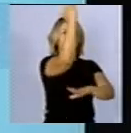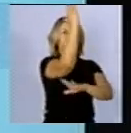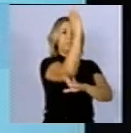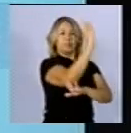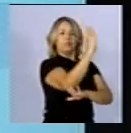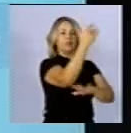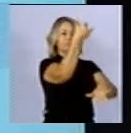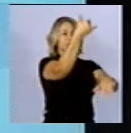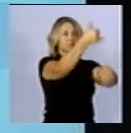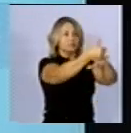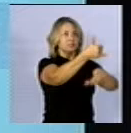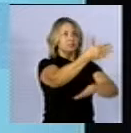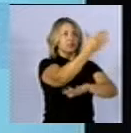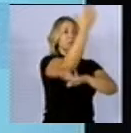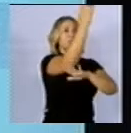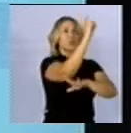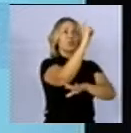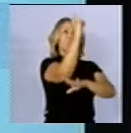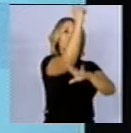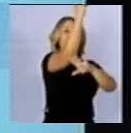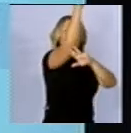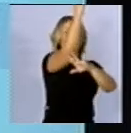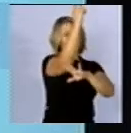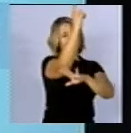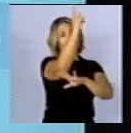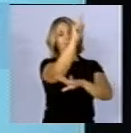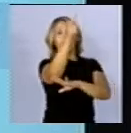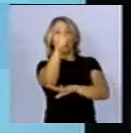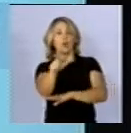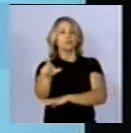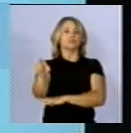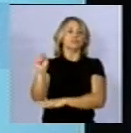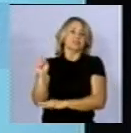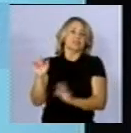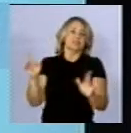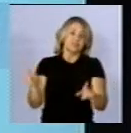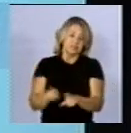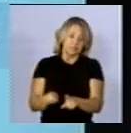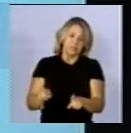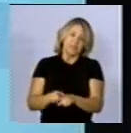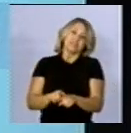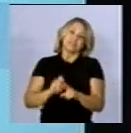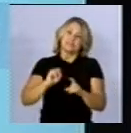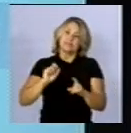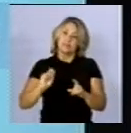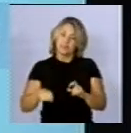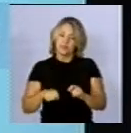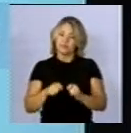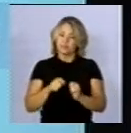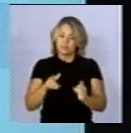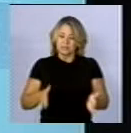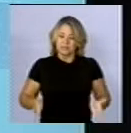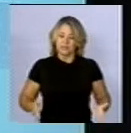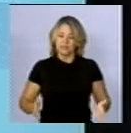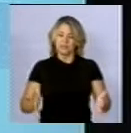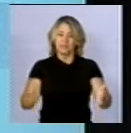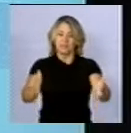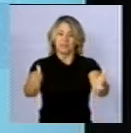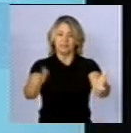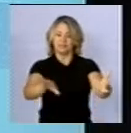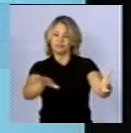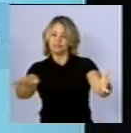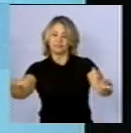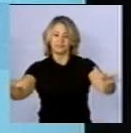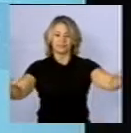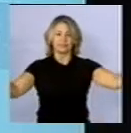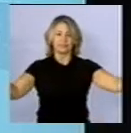aumento da altura das Torres a outra opção tendo em conta que a faixa de passagem a zona onde